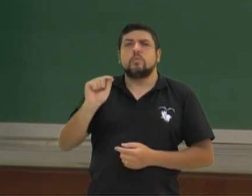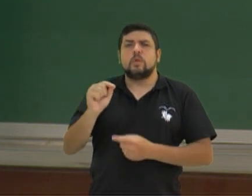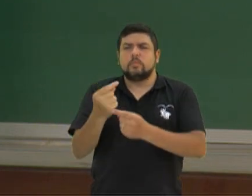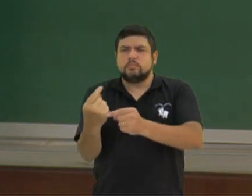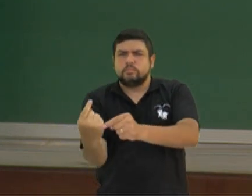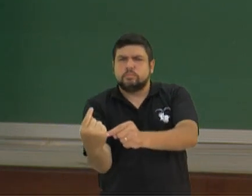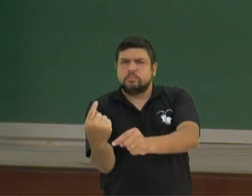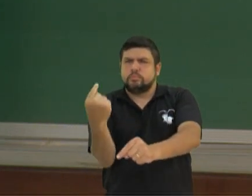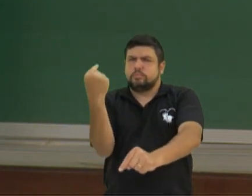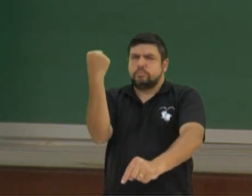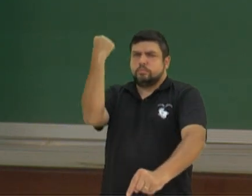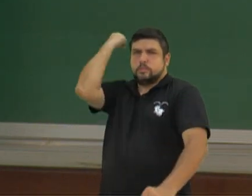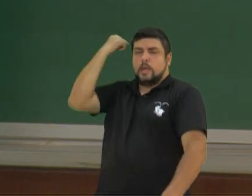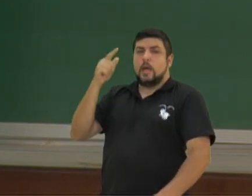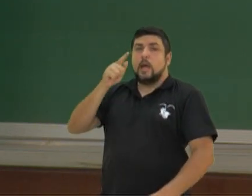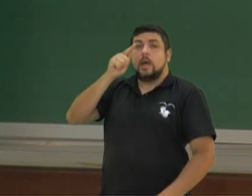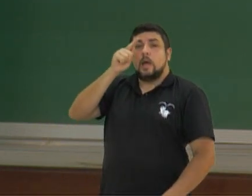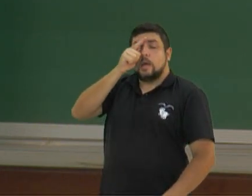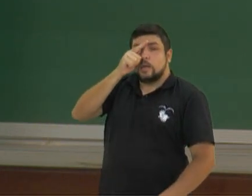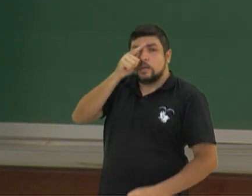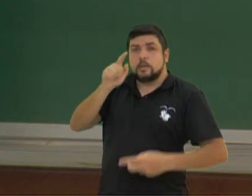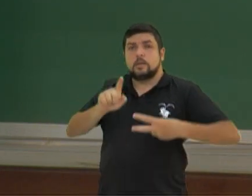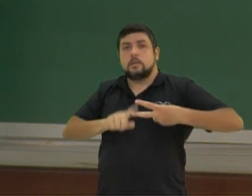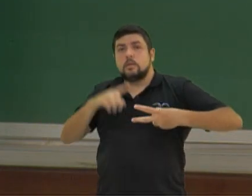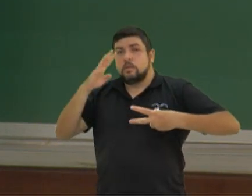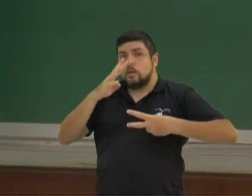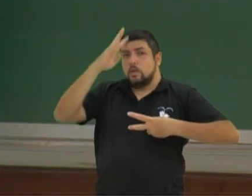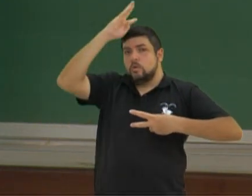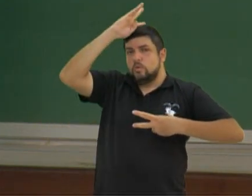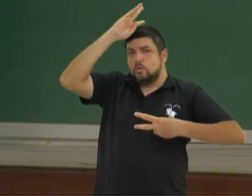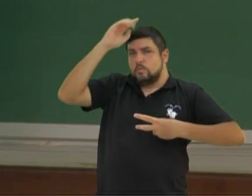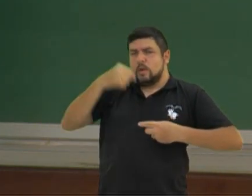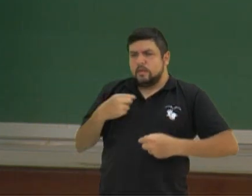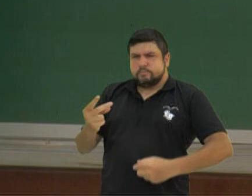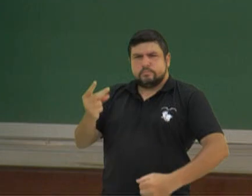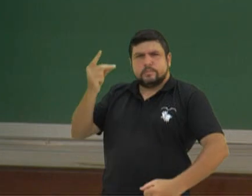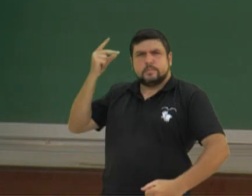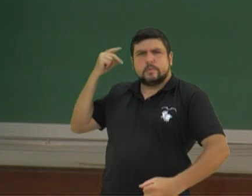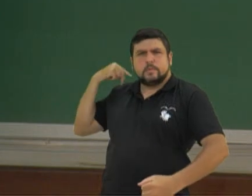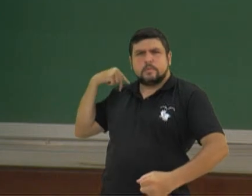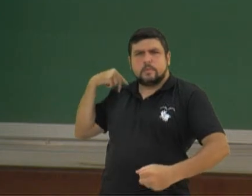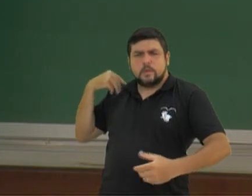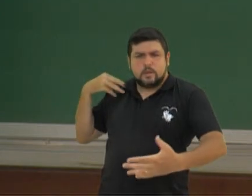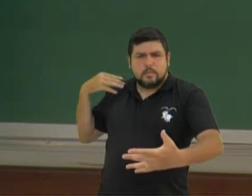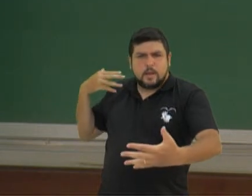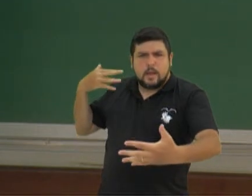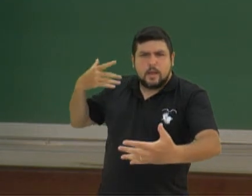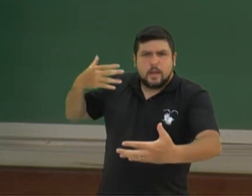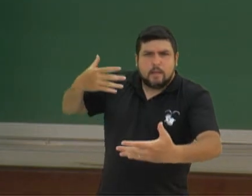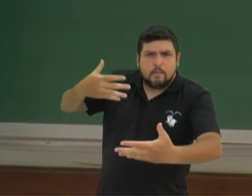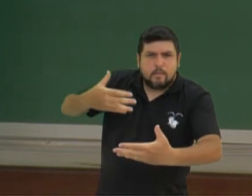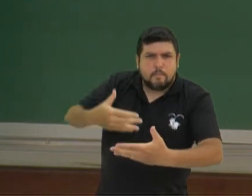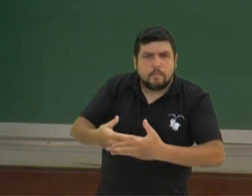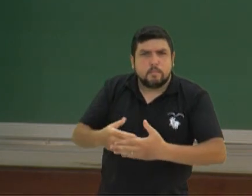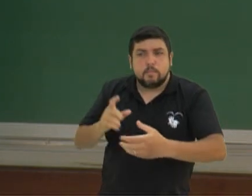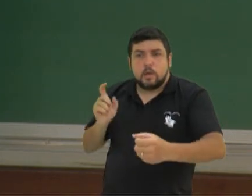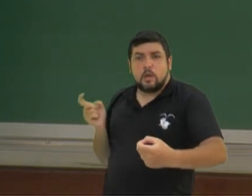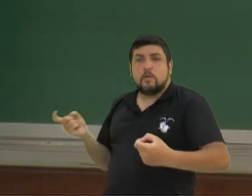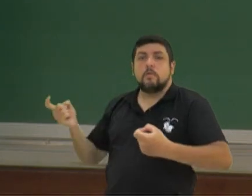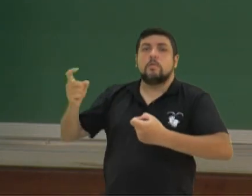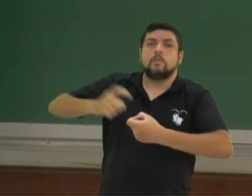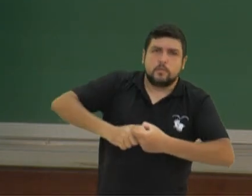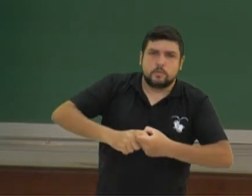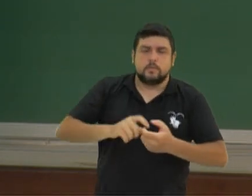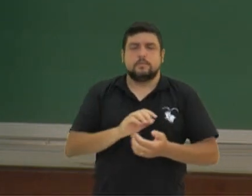lá no período da Grécia e de Roma Antiga. É uma retomada de alguns pensamentos, de algumas ideias. A gente vai falar mais sobre